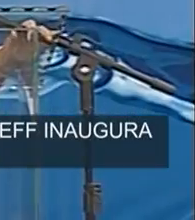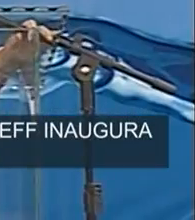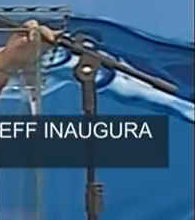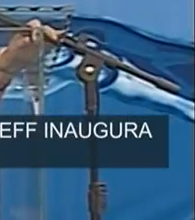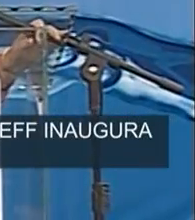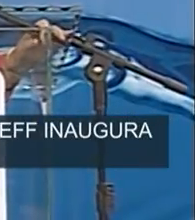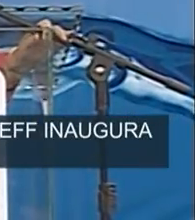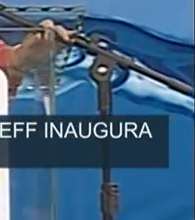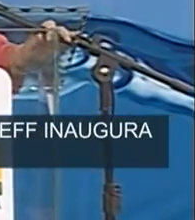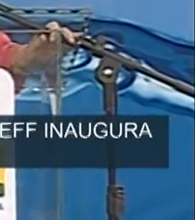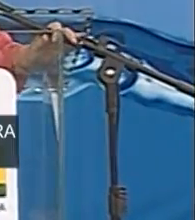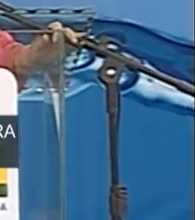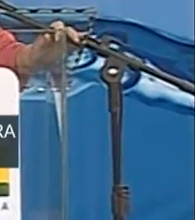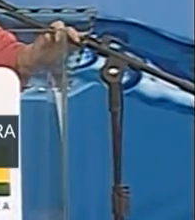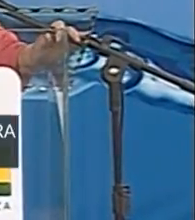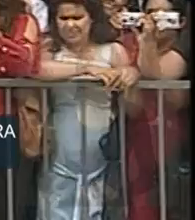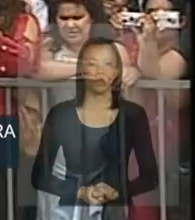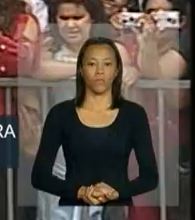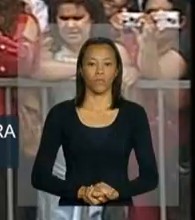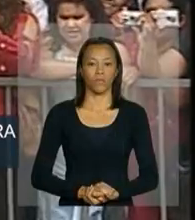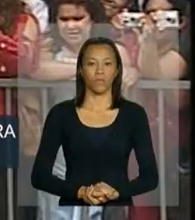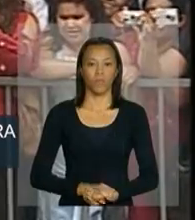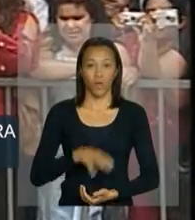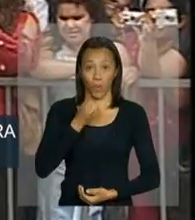Bom dia!